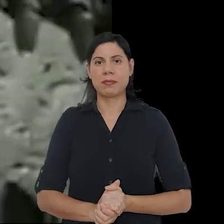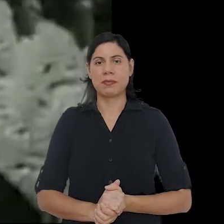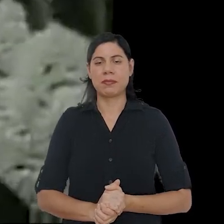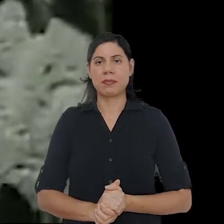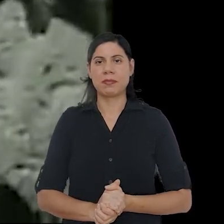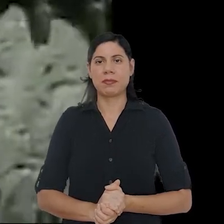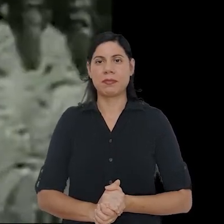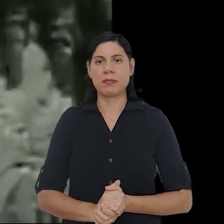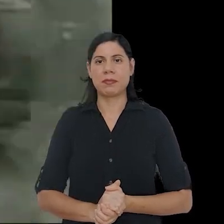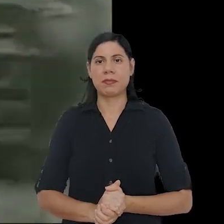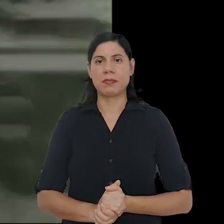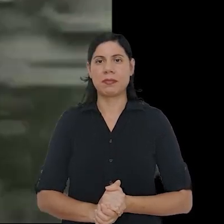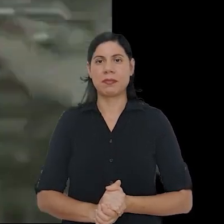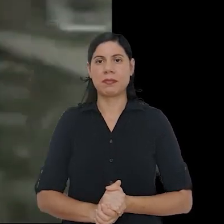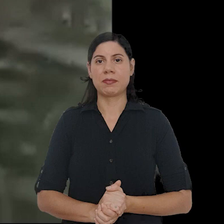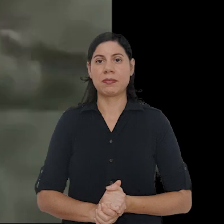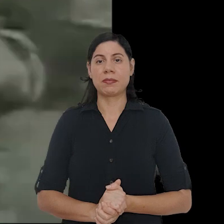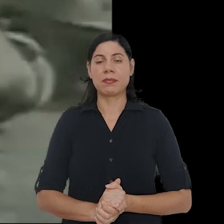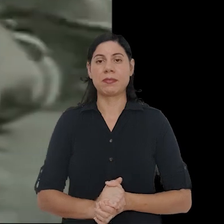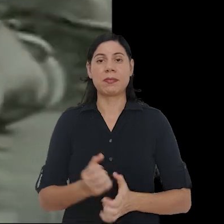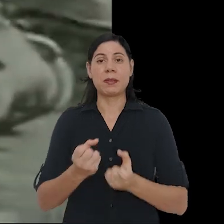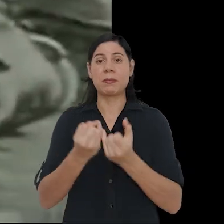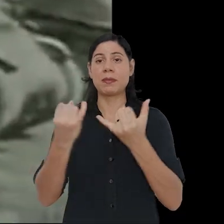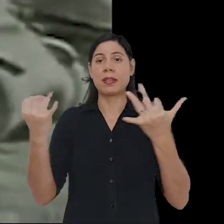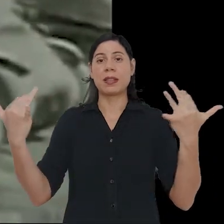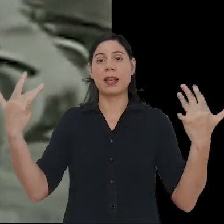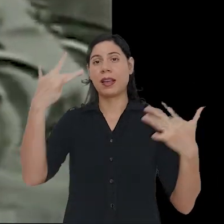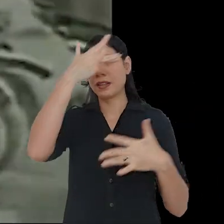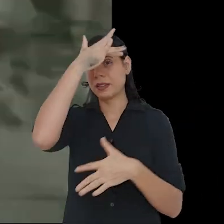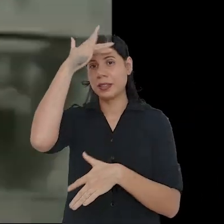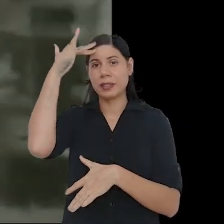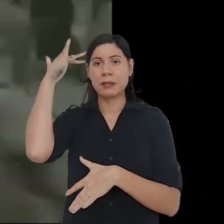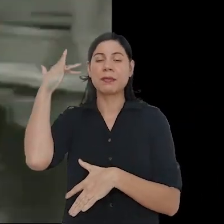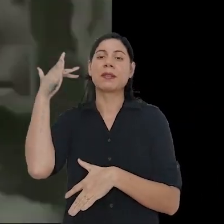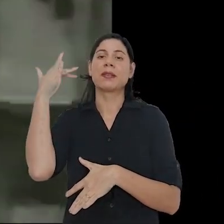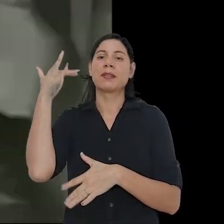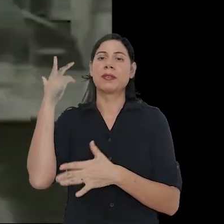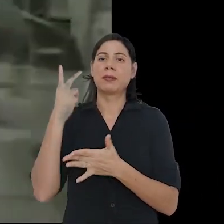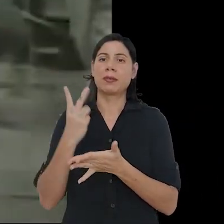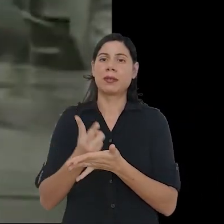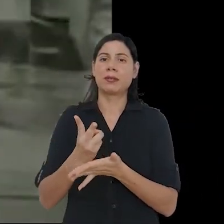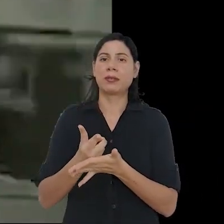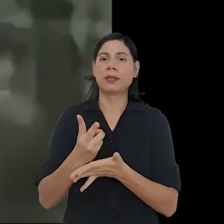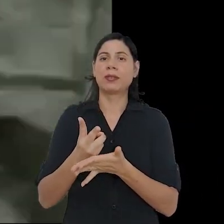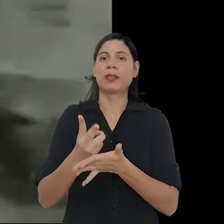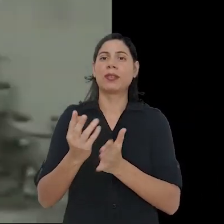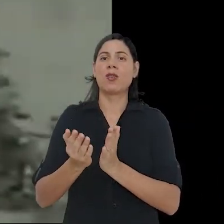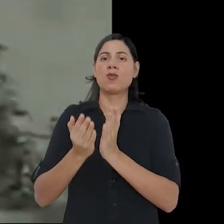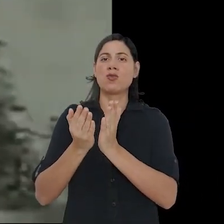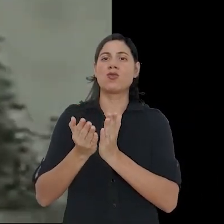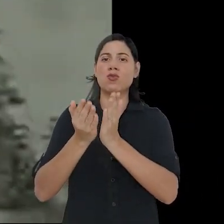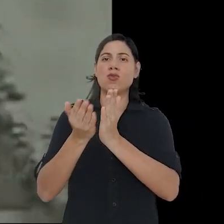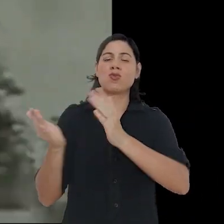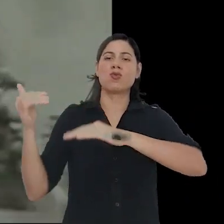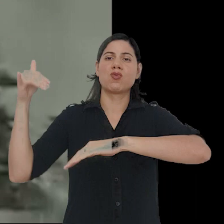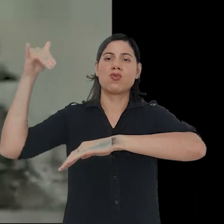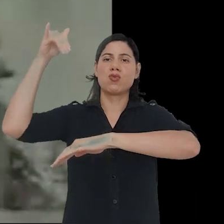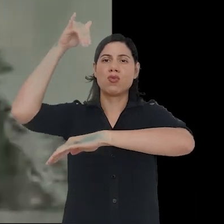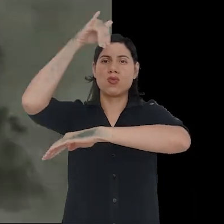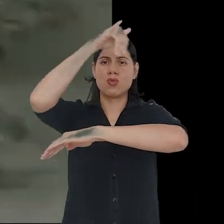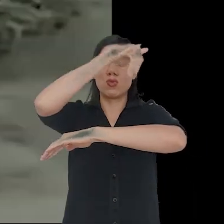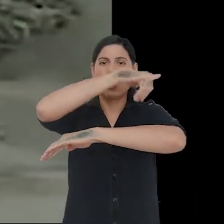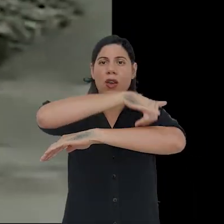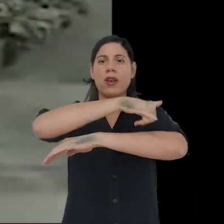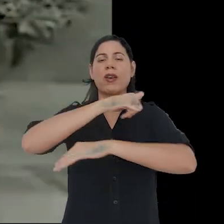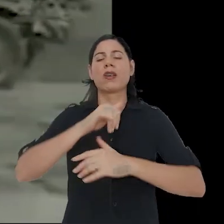lagartas para seus tanques e milhares de outros itens necessários para manter suas frotas marítimas e aéreas